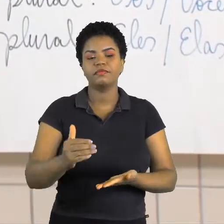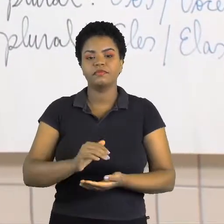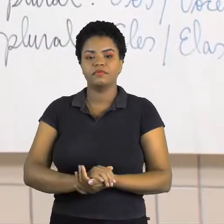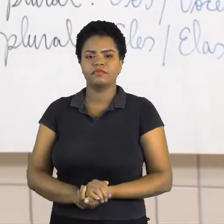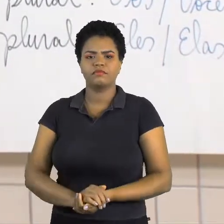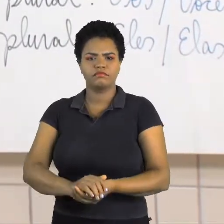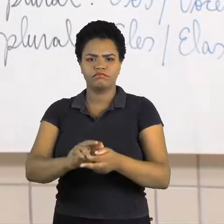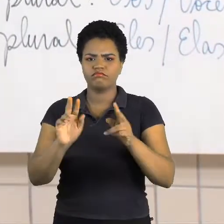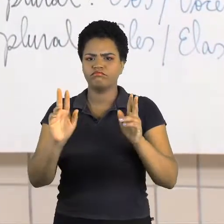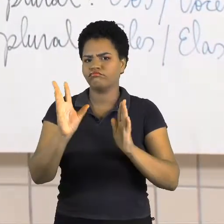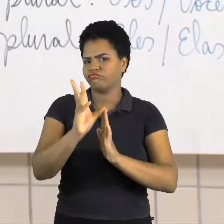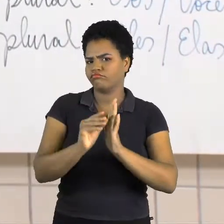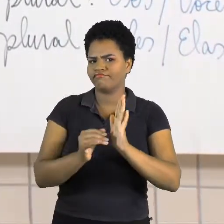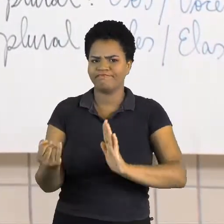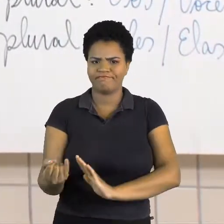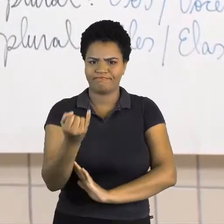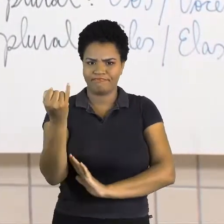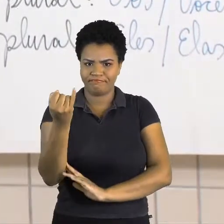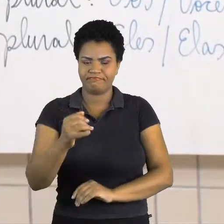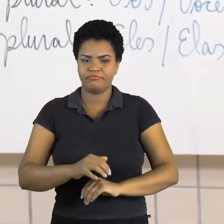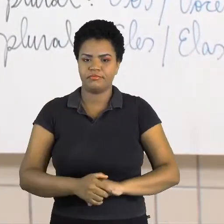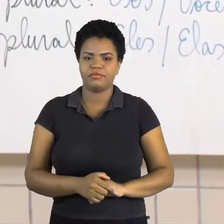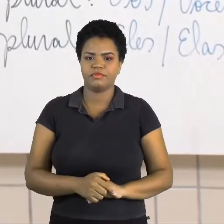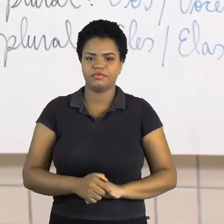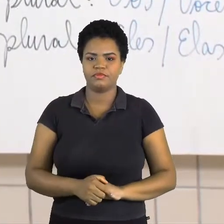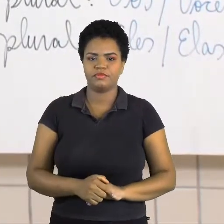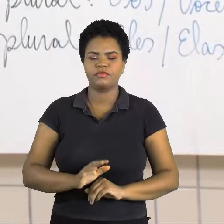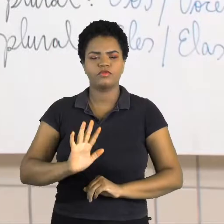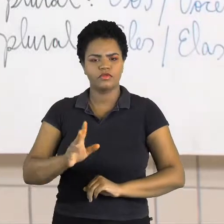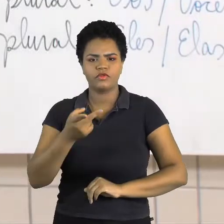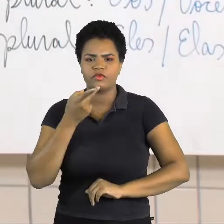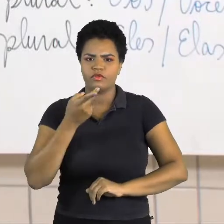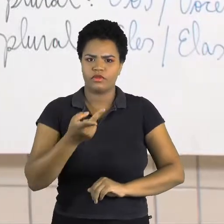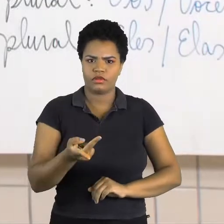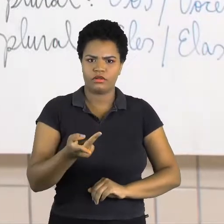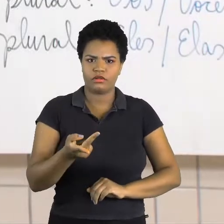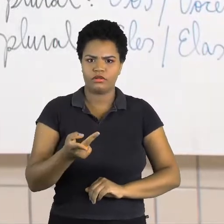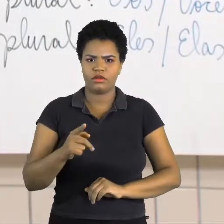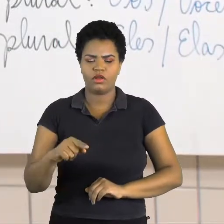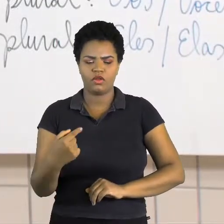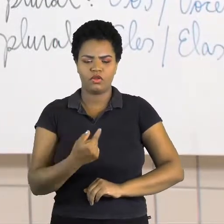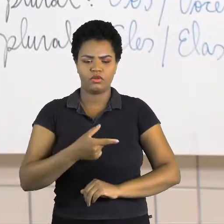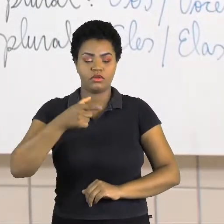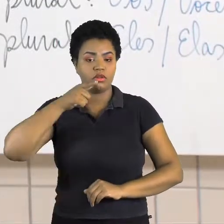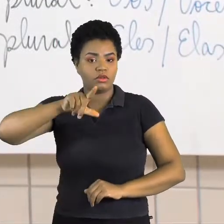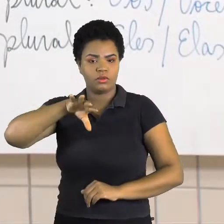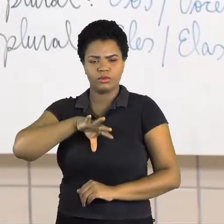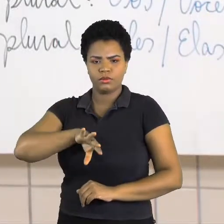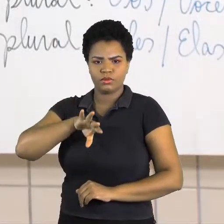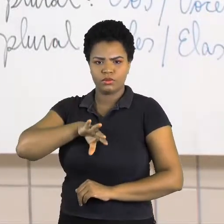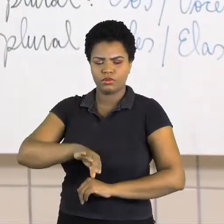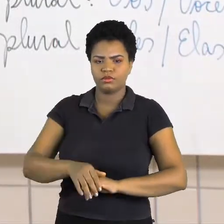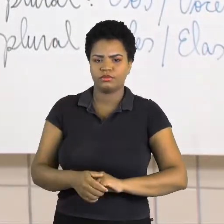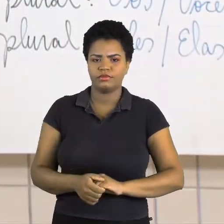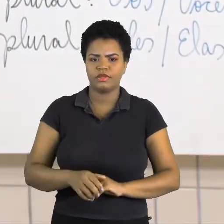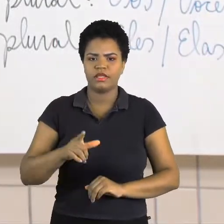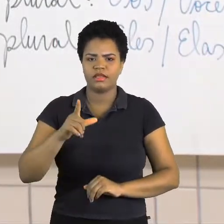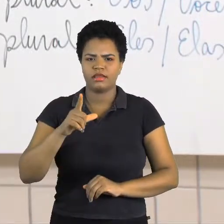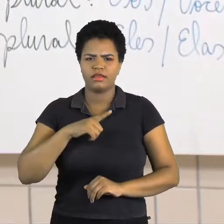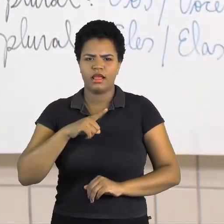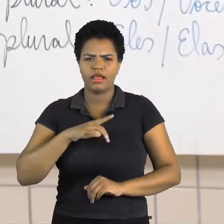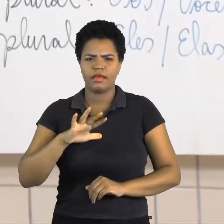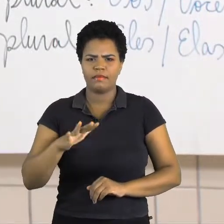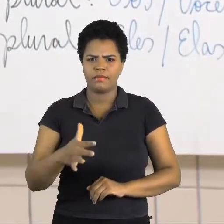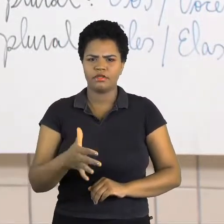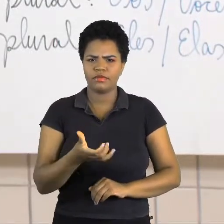conteúdo muito importante. Eu já mencionei que na nossa língua portuguesa temos cerca de